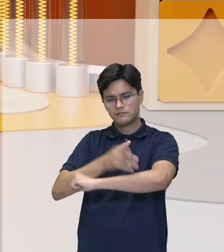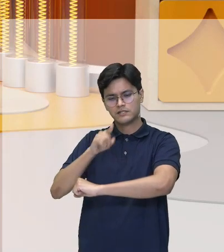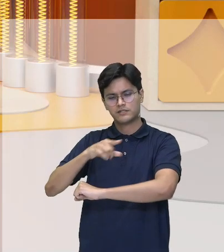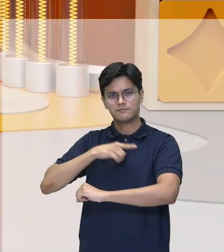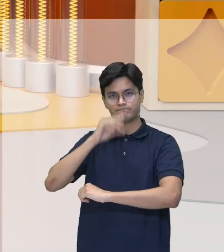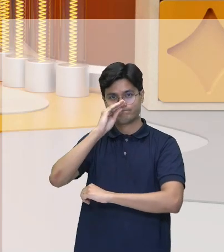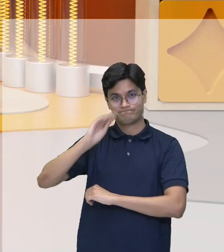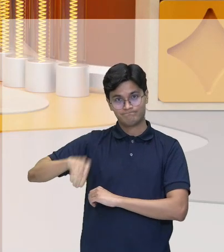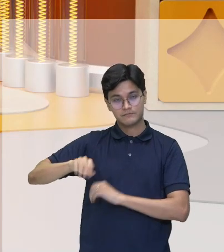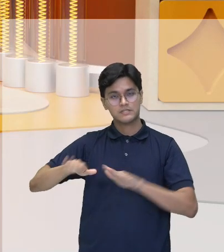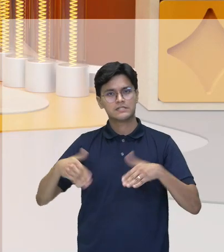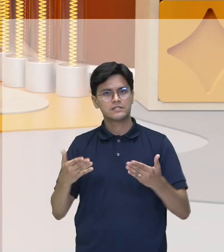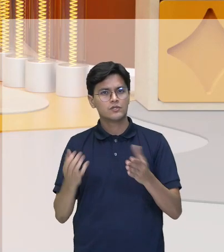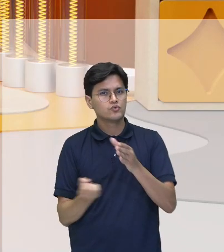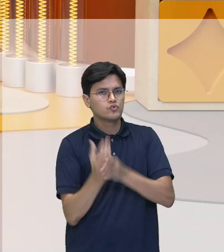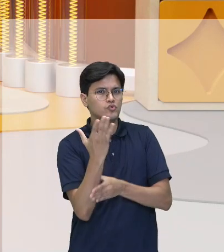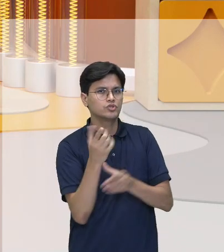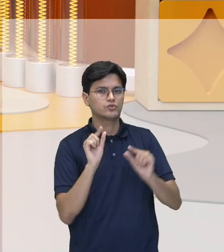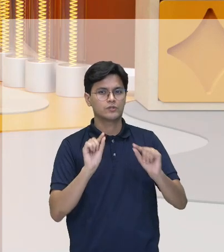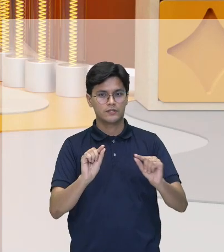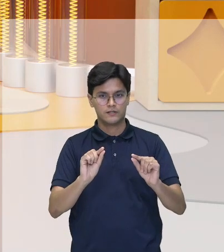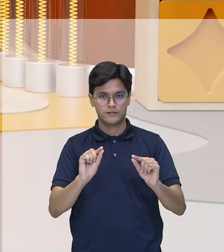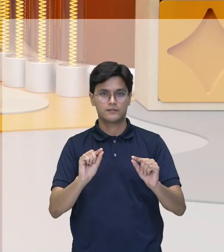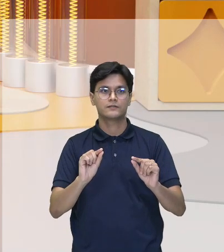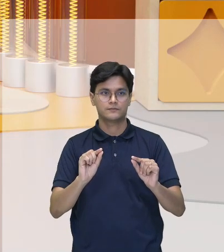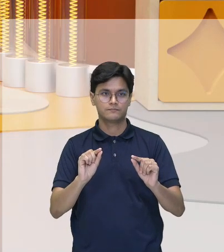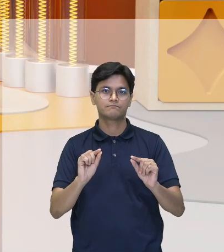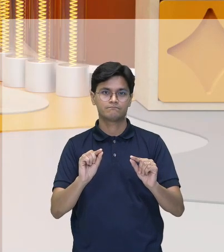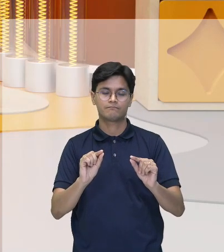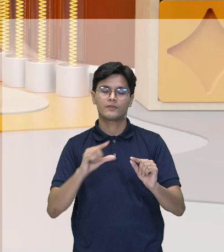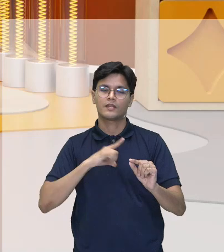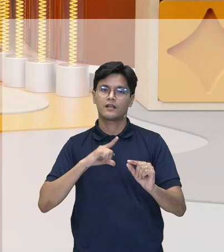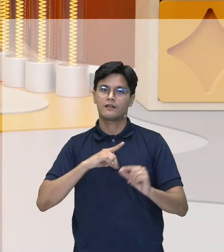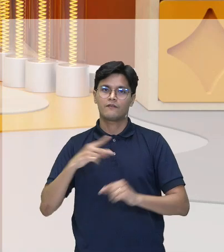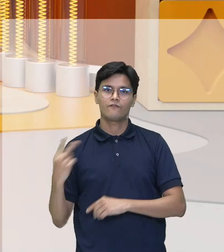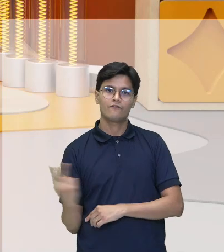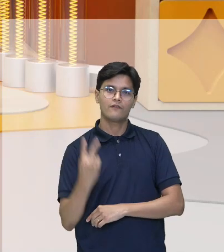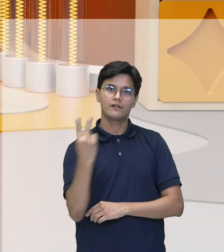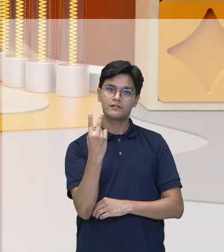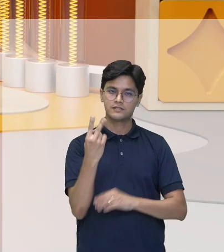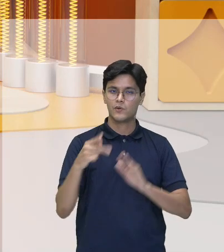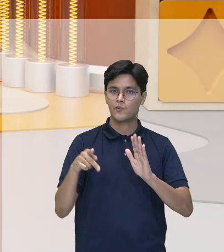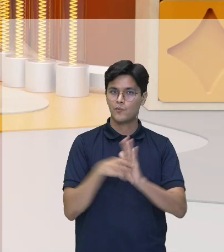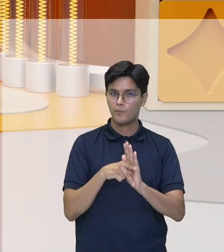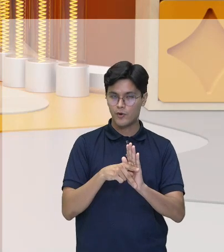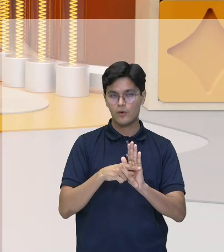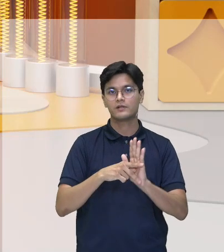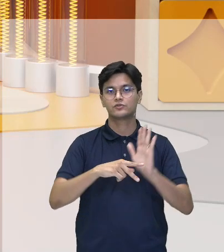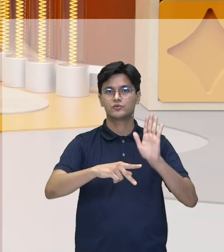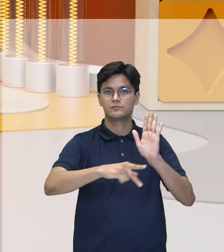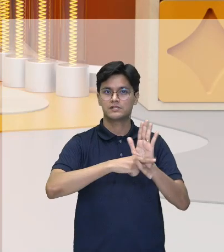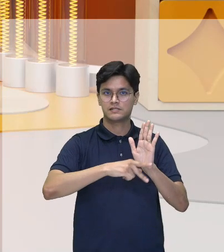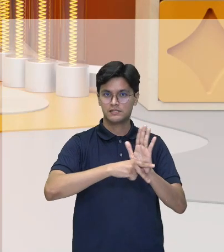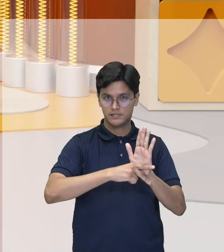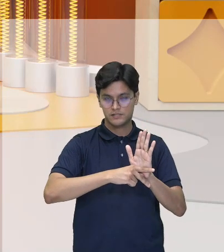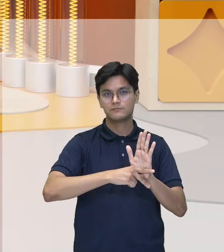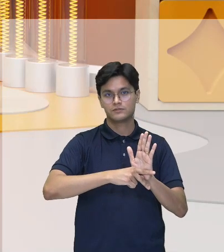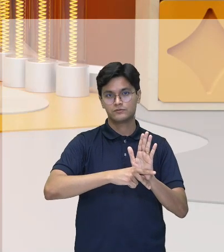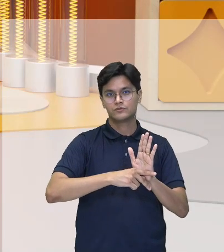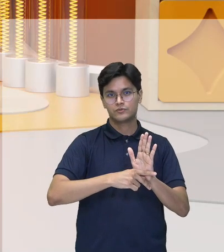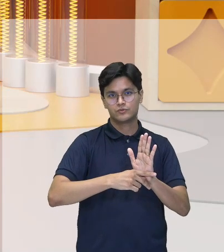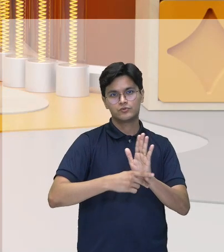bancos, os artesãos com suas guildas. Então, todos aqueles que vão prestar esse tipo de serviço, a gente vai chamar